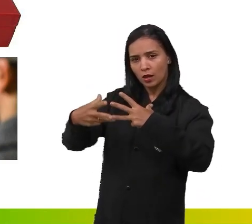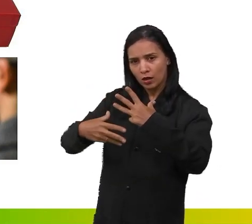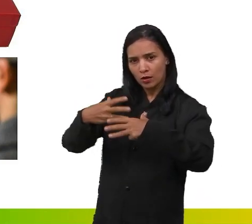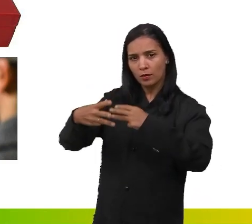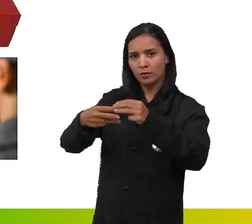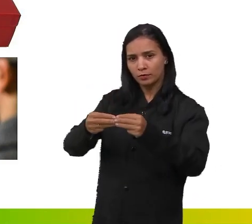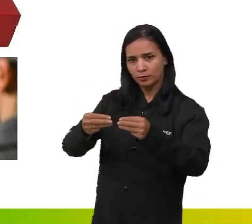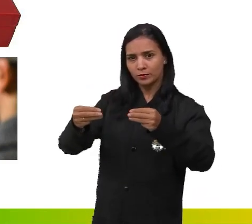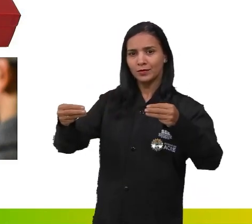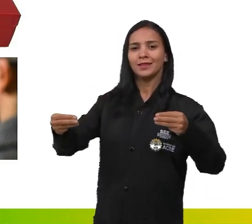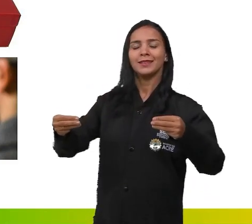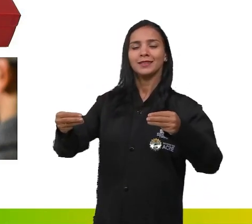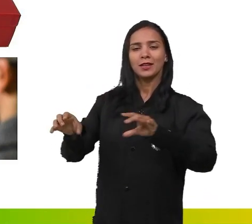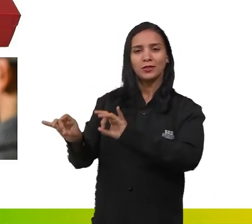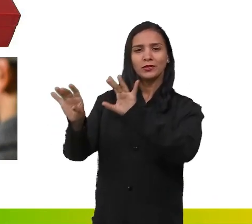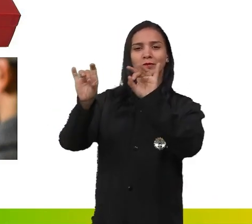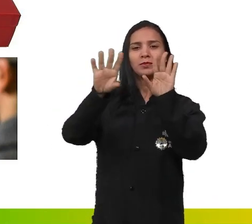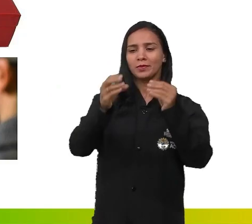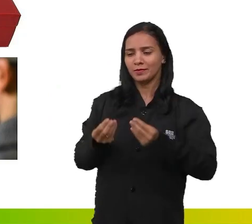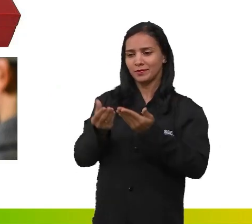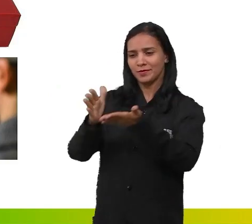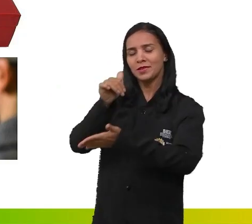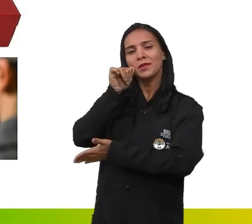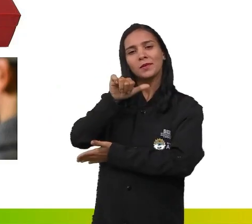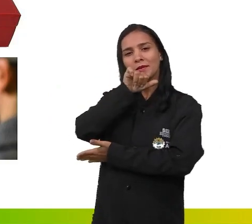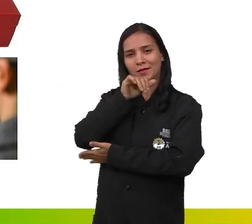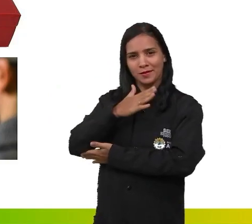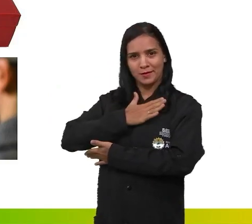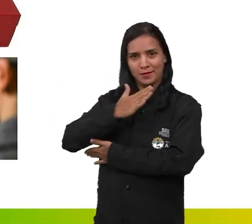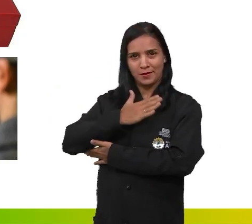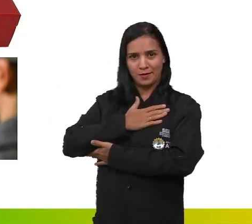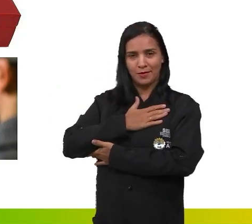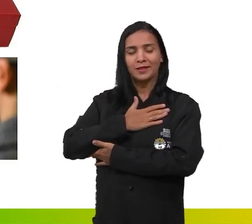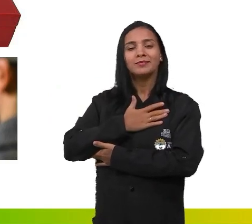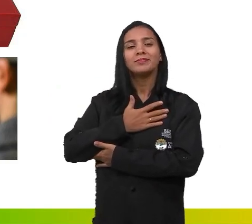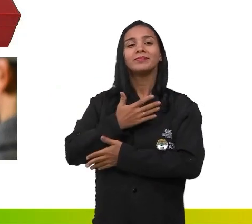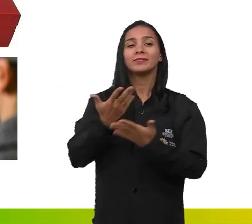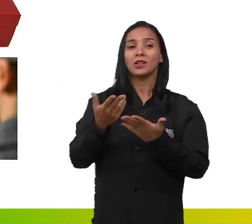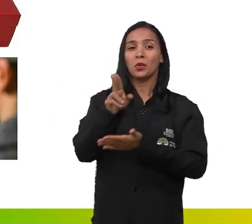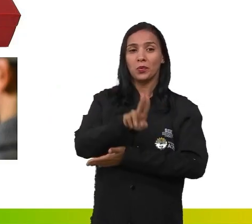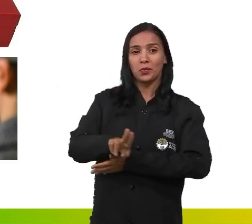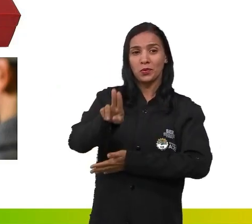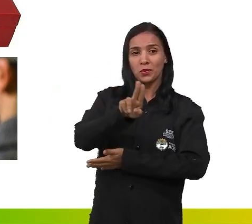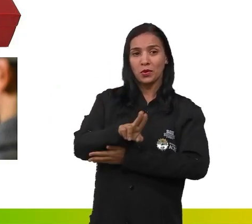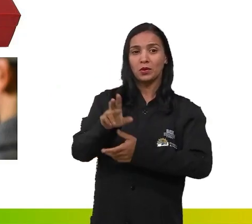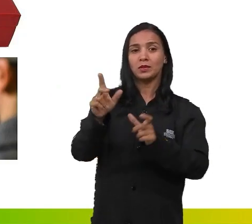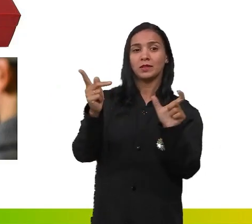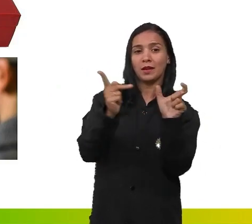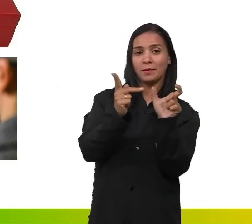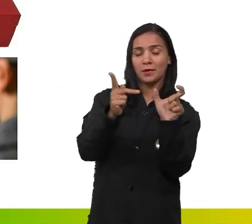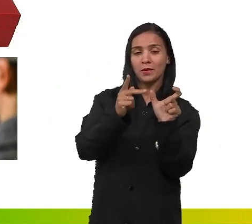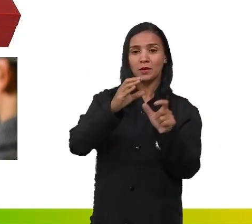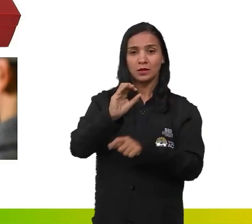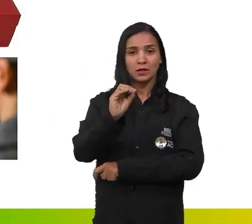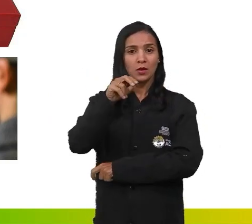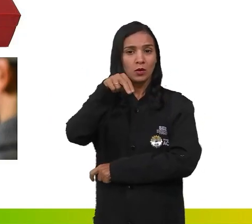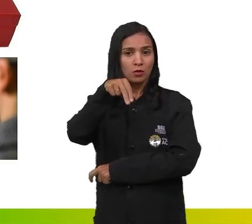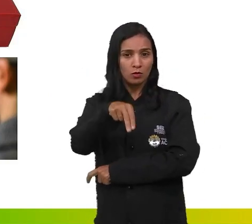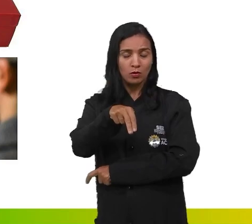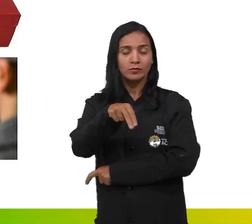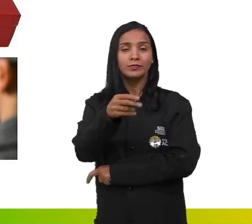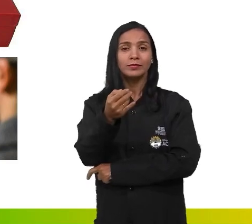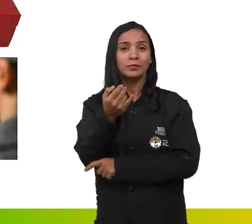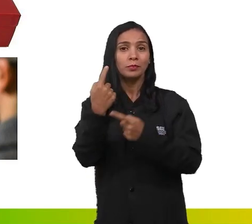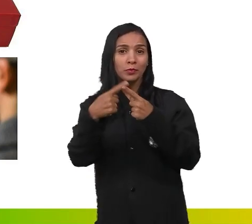o on, ele vai ser utilizado, essa preposição vai ser utilizada quando eu me referir